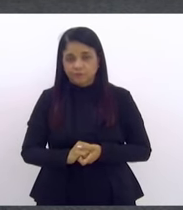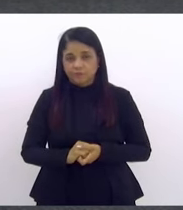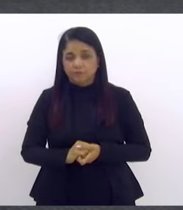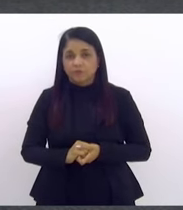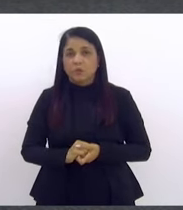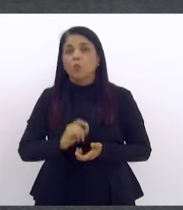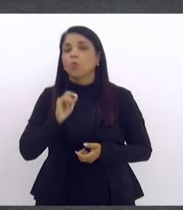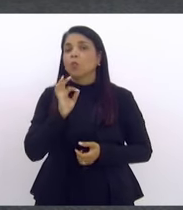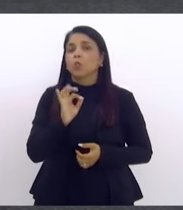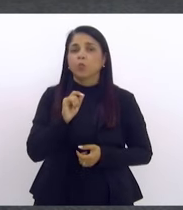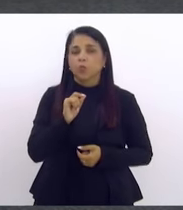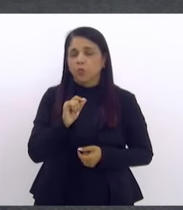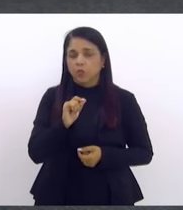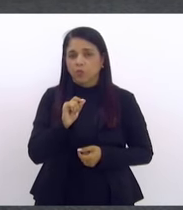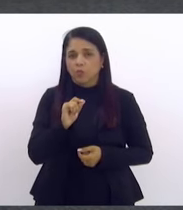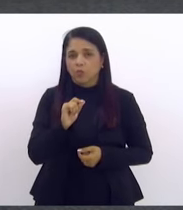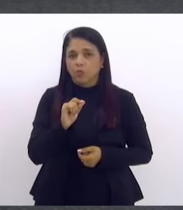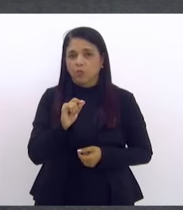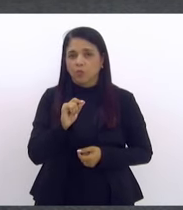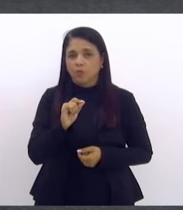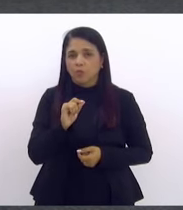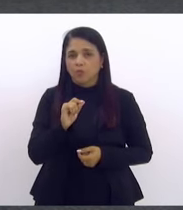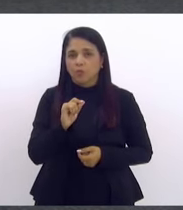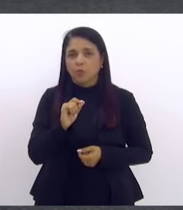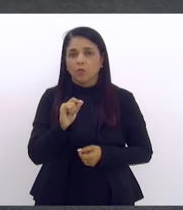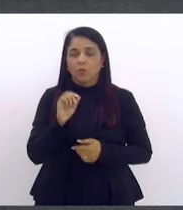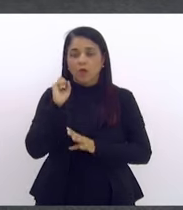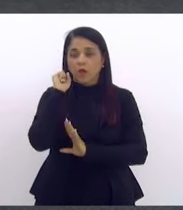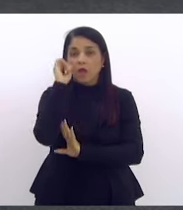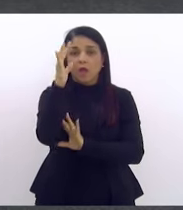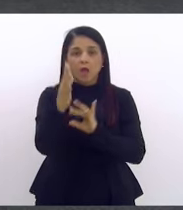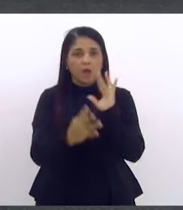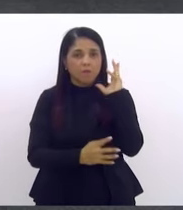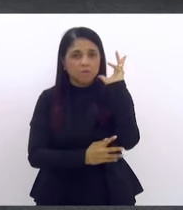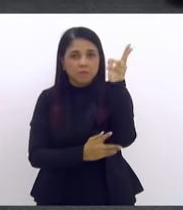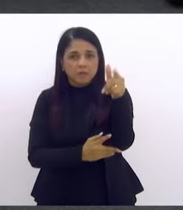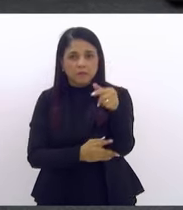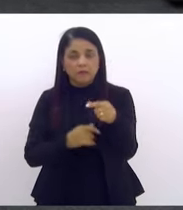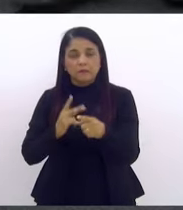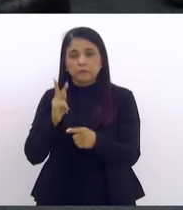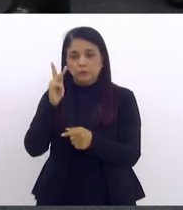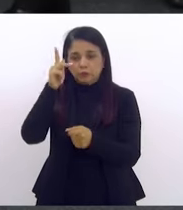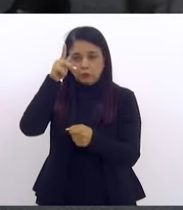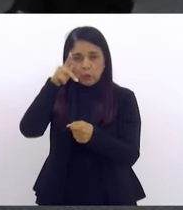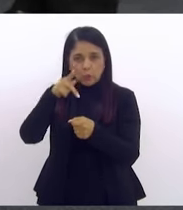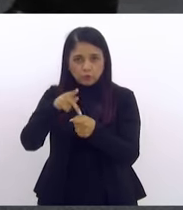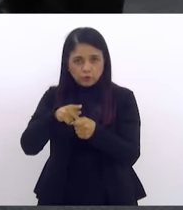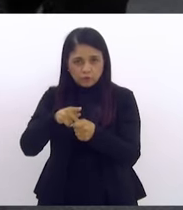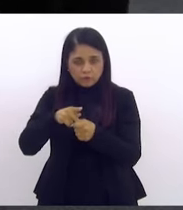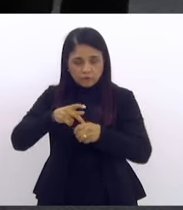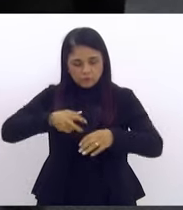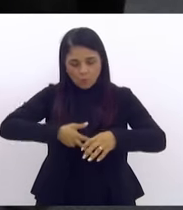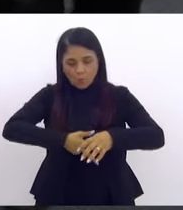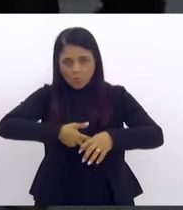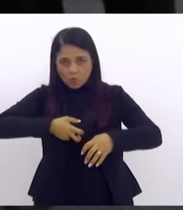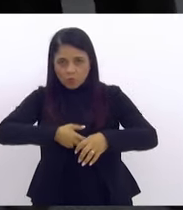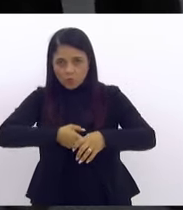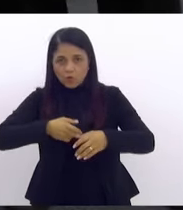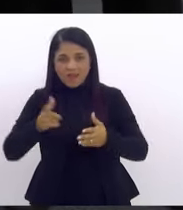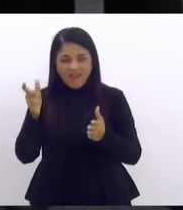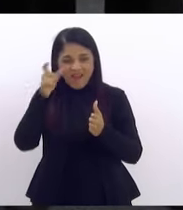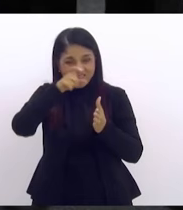é exatamente a questão ambiental e os combustíveis fósseis. Porque a taxa